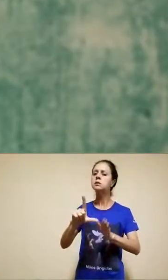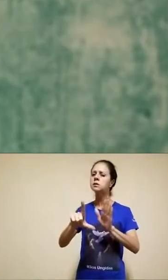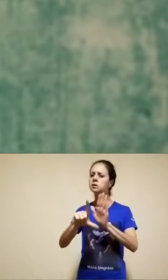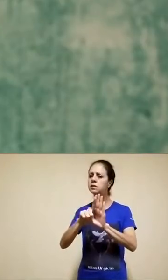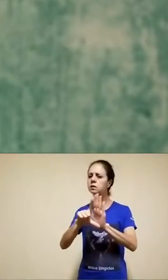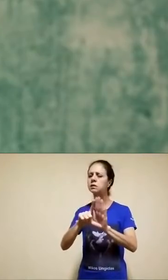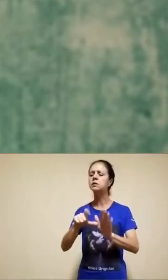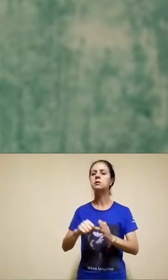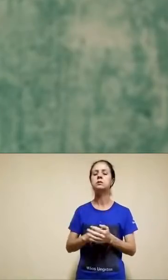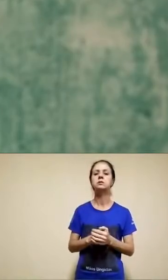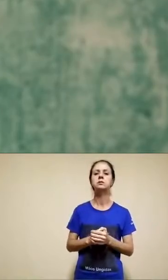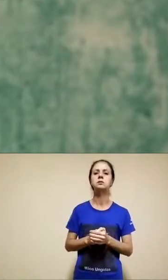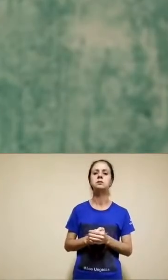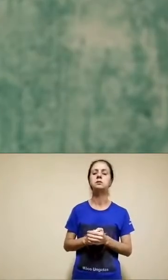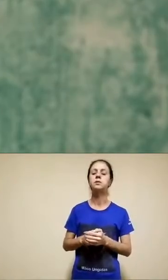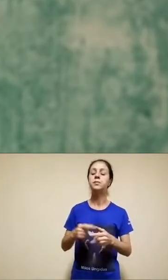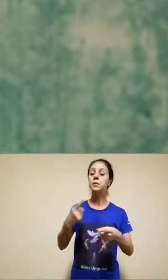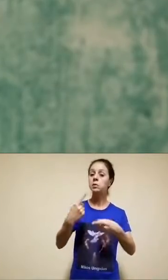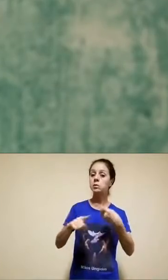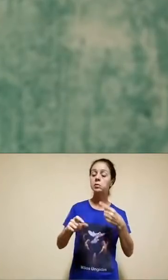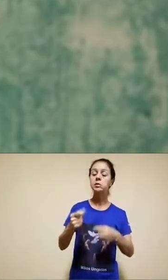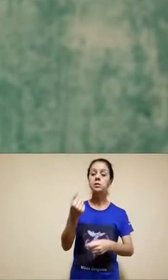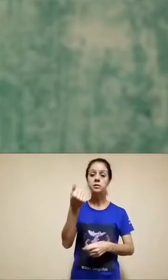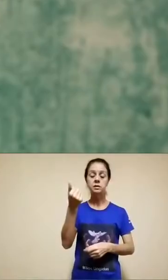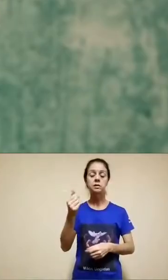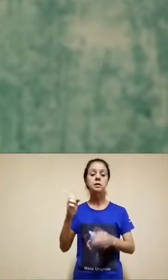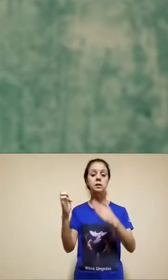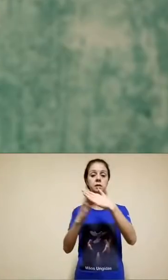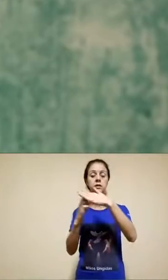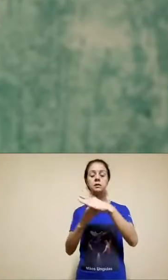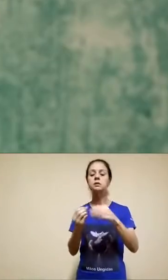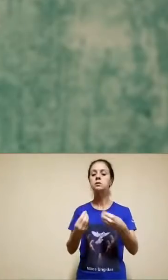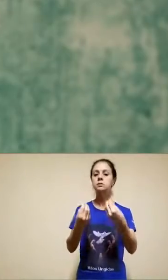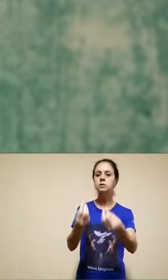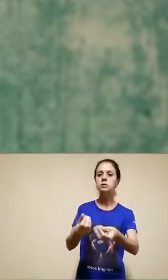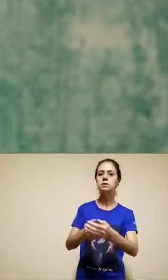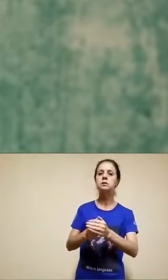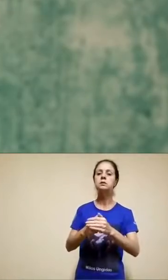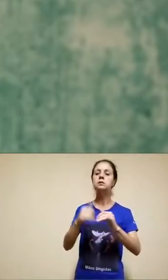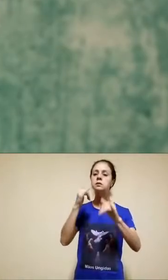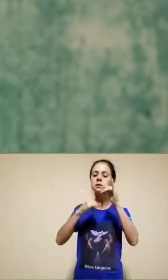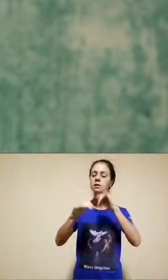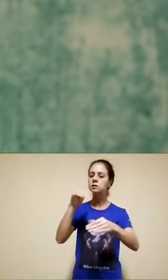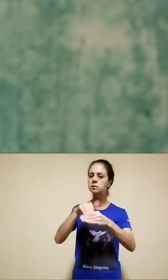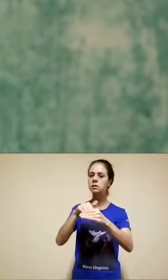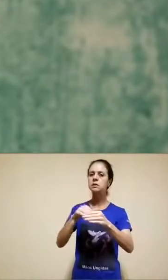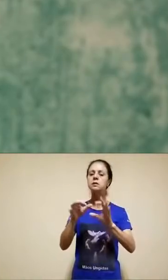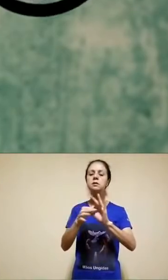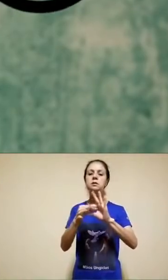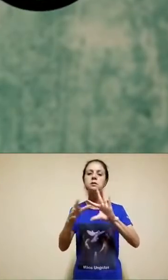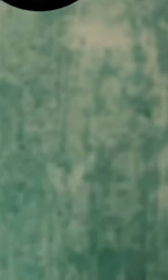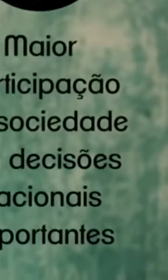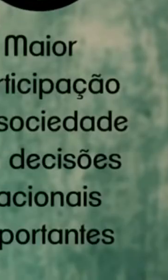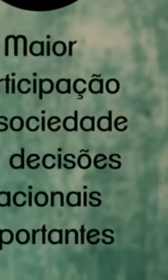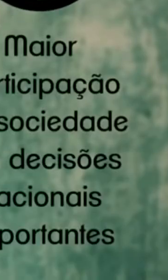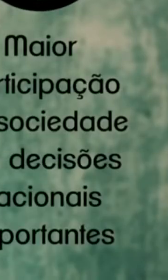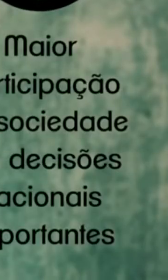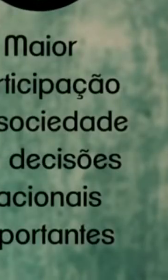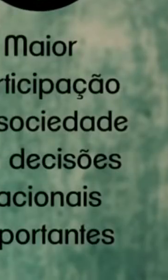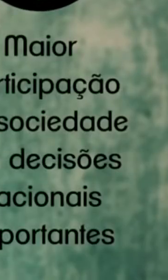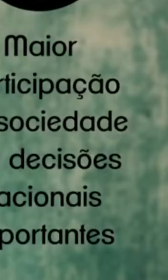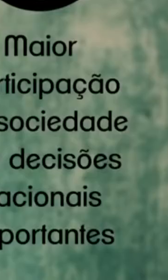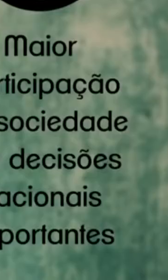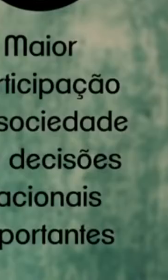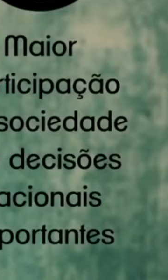proposições: proibição do financiamento de campanha por empresas e adoção do financiamento democrático de campanha, eleições proporcionais